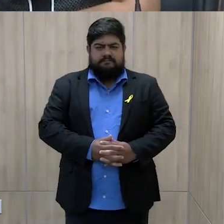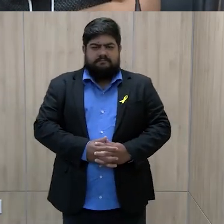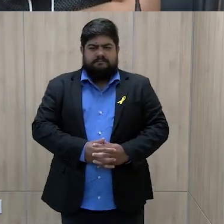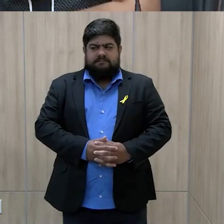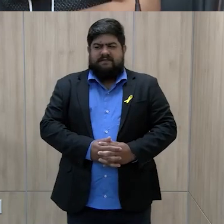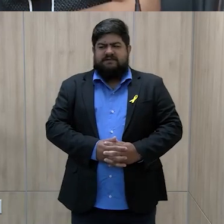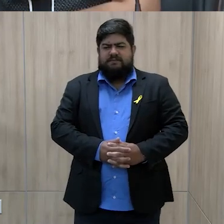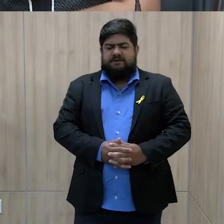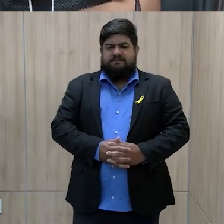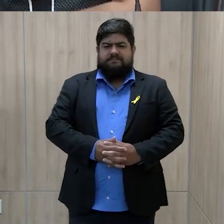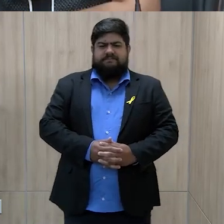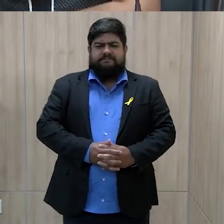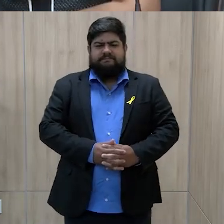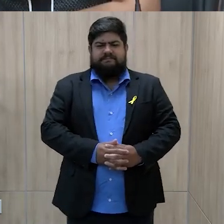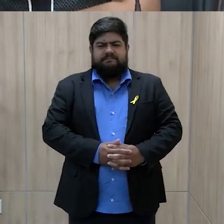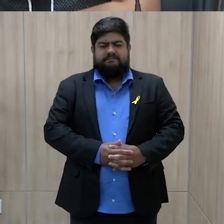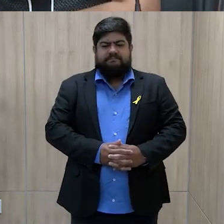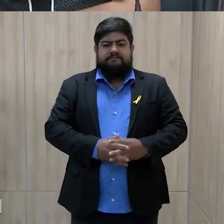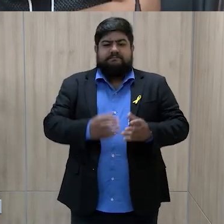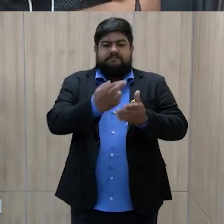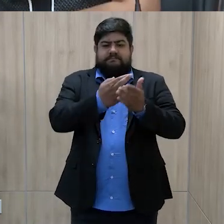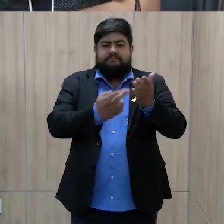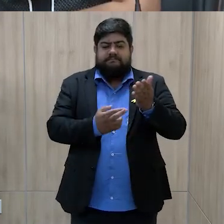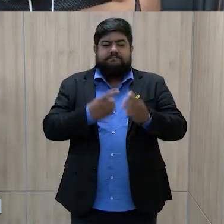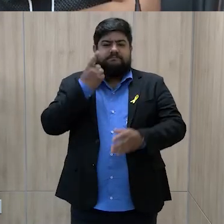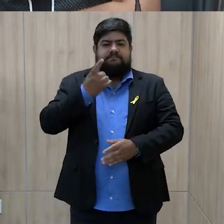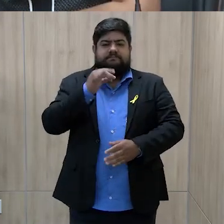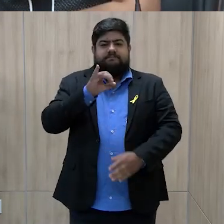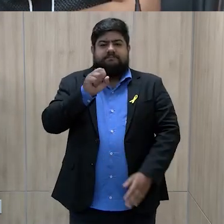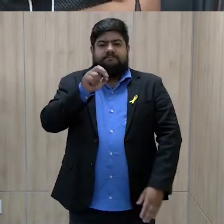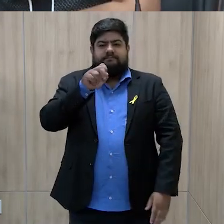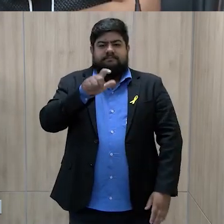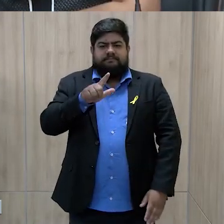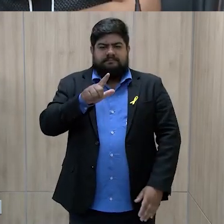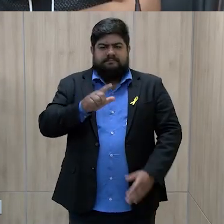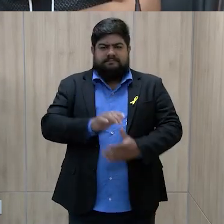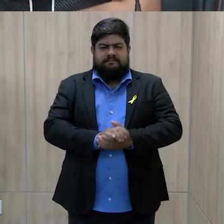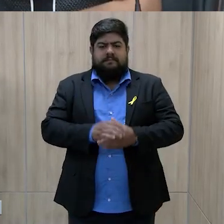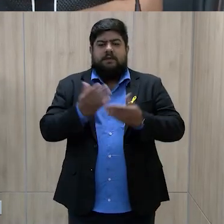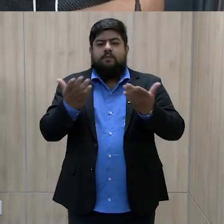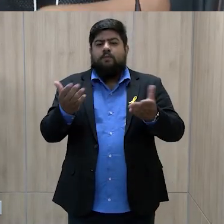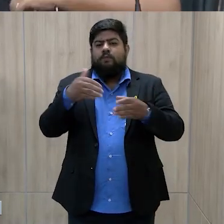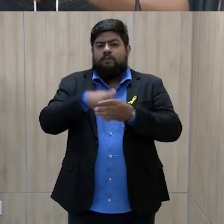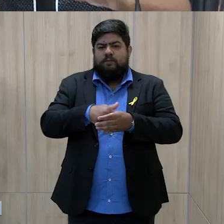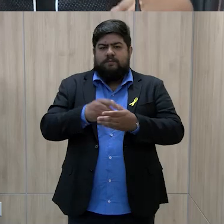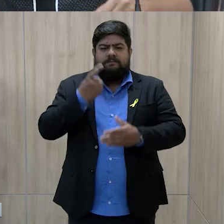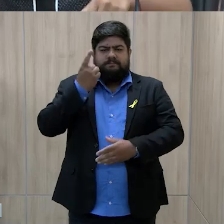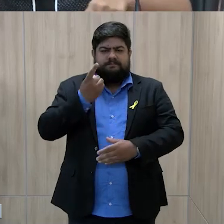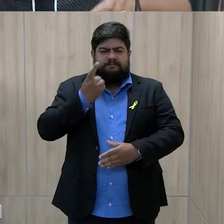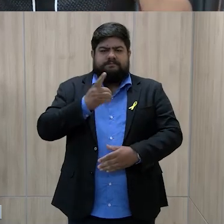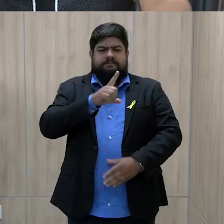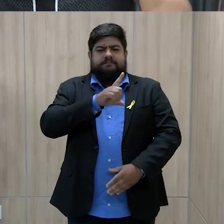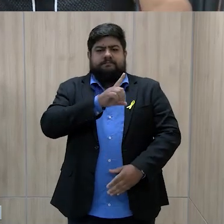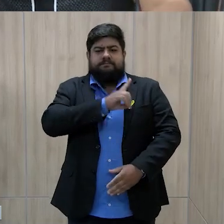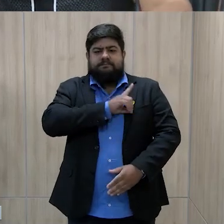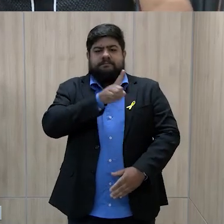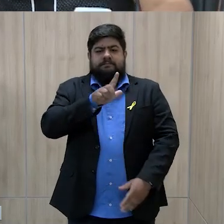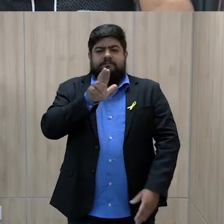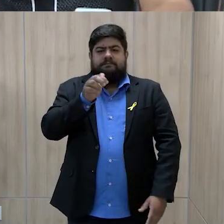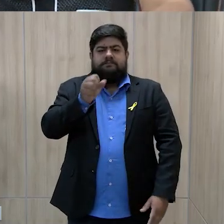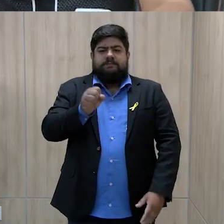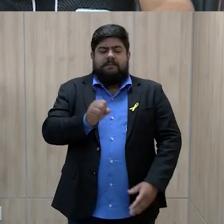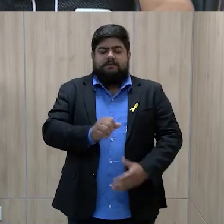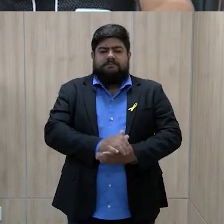então com o parecer do relator Ismael Crispim pelo arquivamento pergunto como vota Deputado Lucas